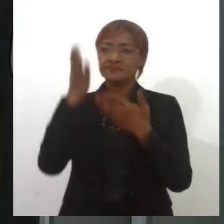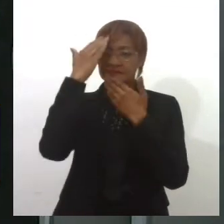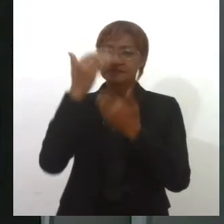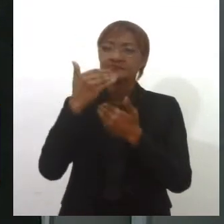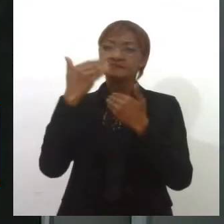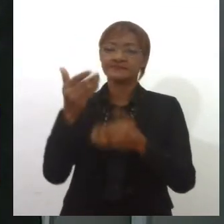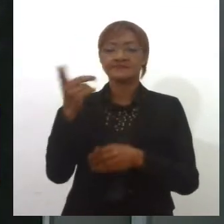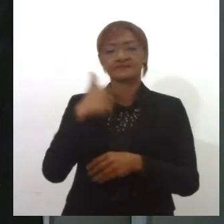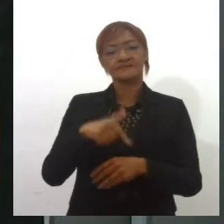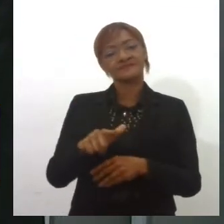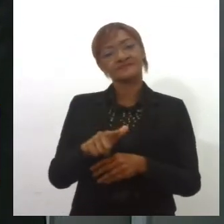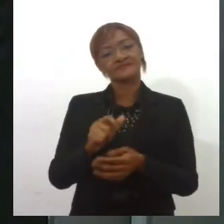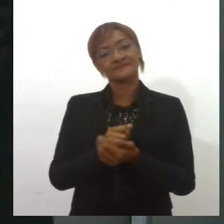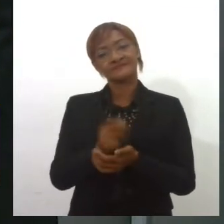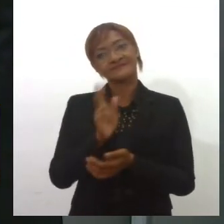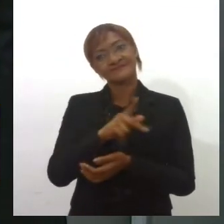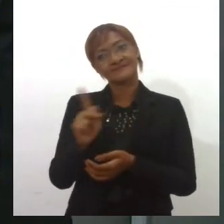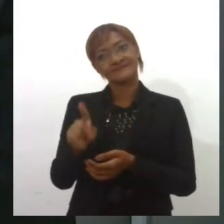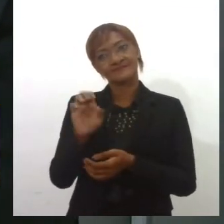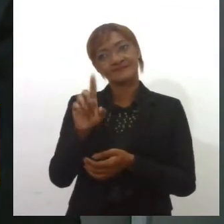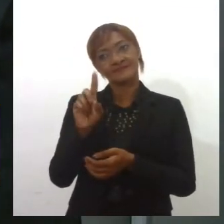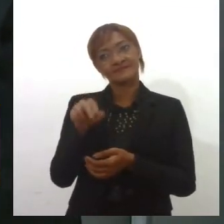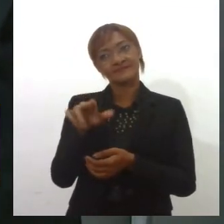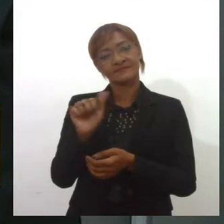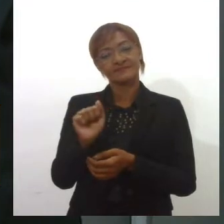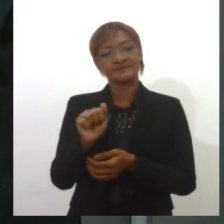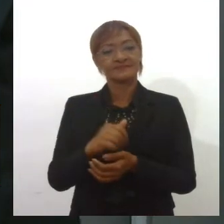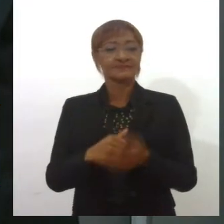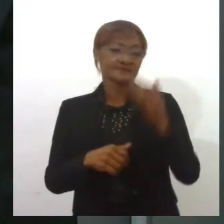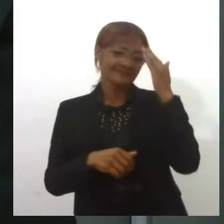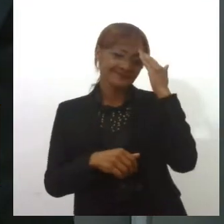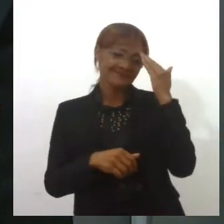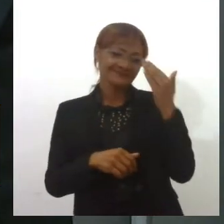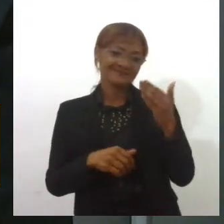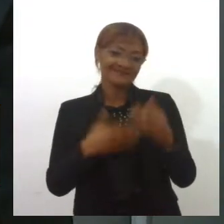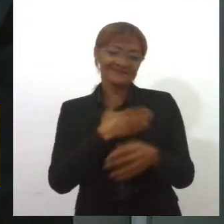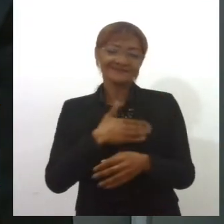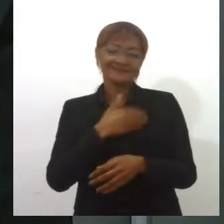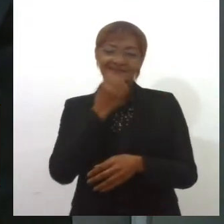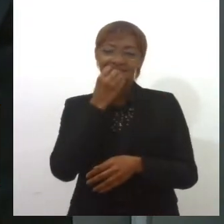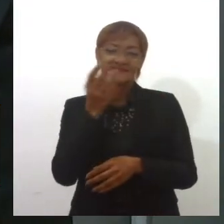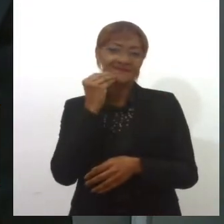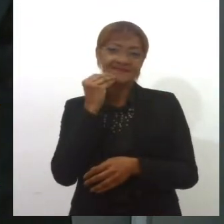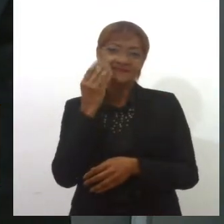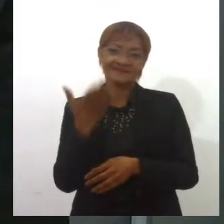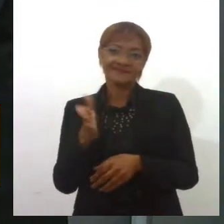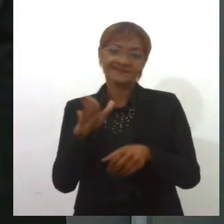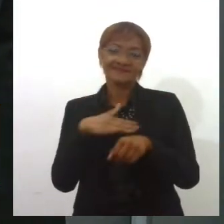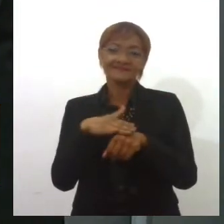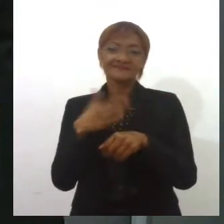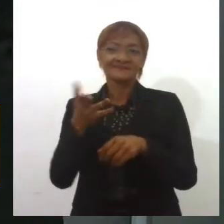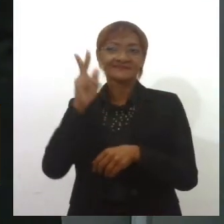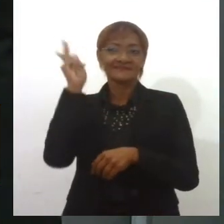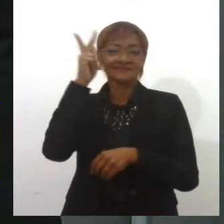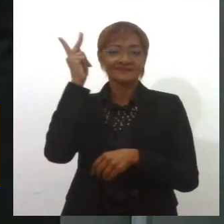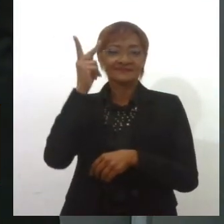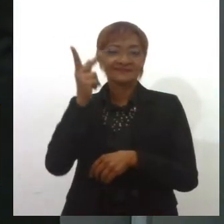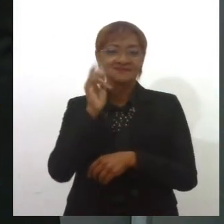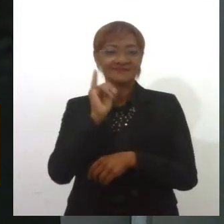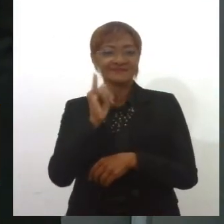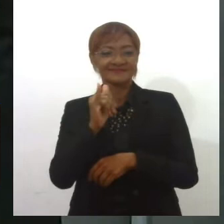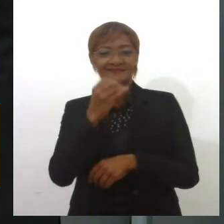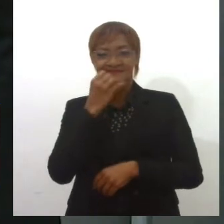vez aqui em nossa emissora, viu, professora Edna? Eu que agradeço, e é sempre um prazer essas oportunidades de falarmos de história e pensarmos as questões do